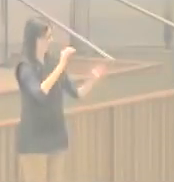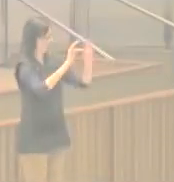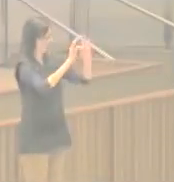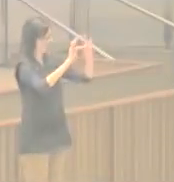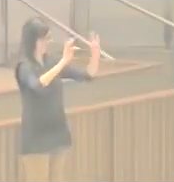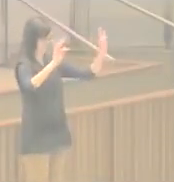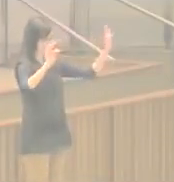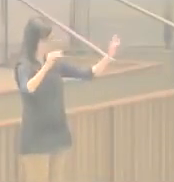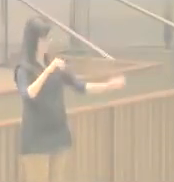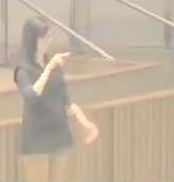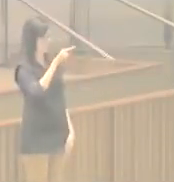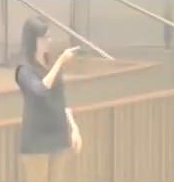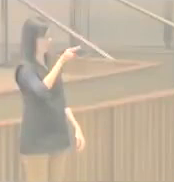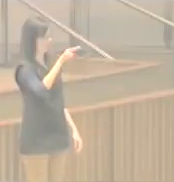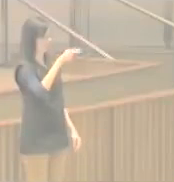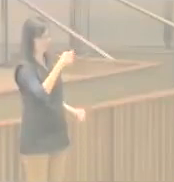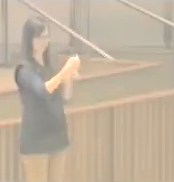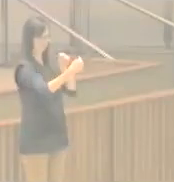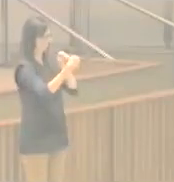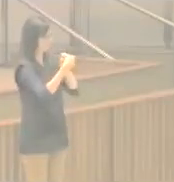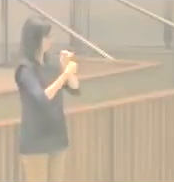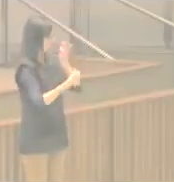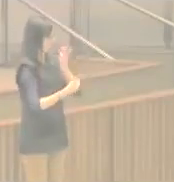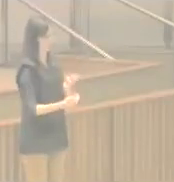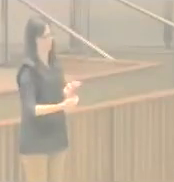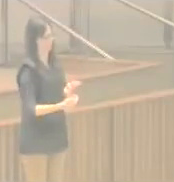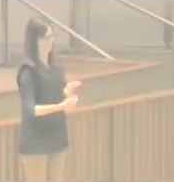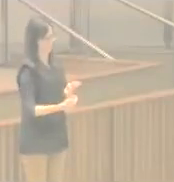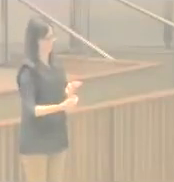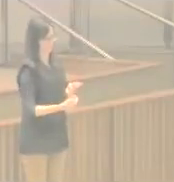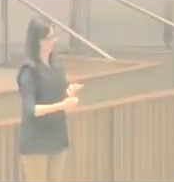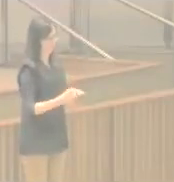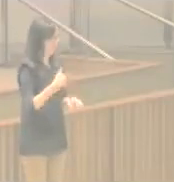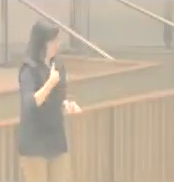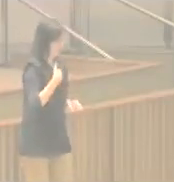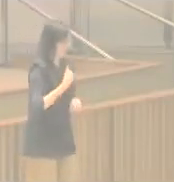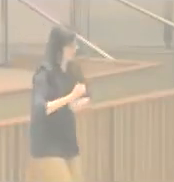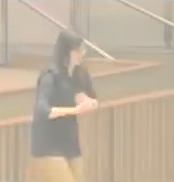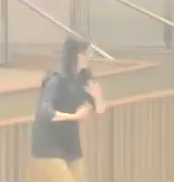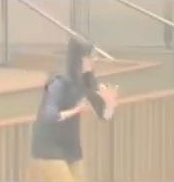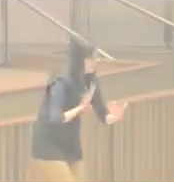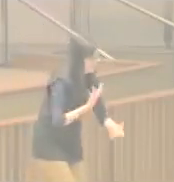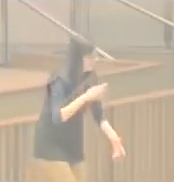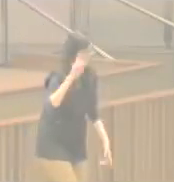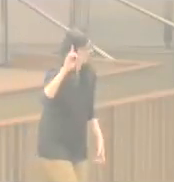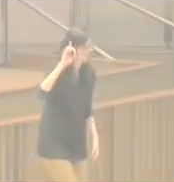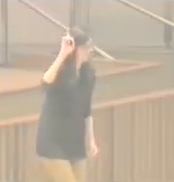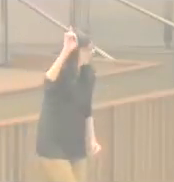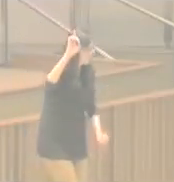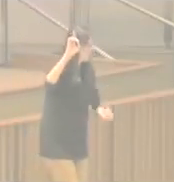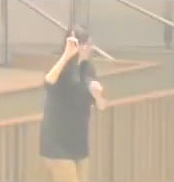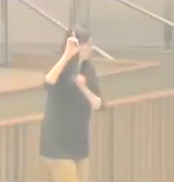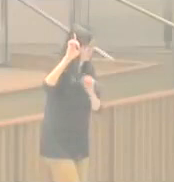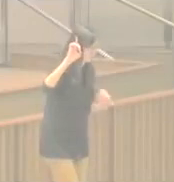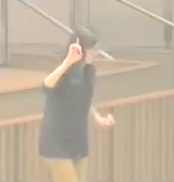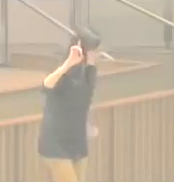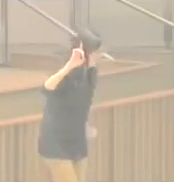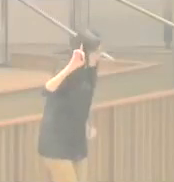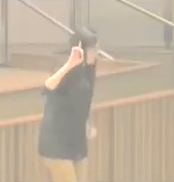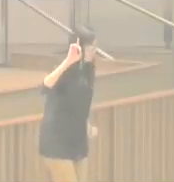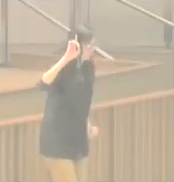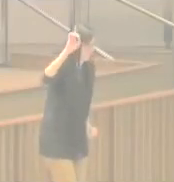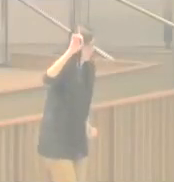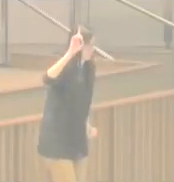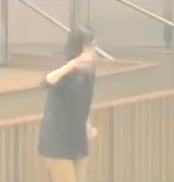que tem tudo a ver com essa cena, onde ele diz assim: pois tu, ó Senhor, és